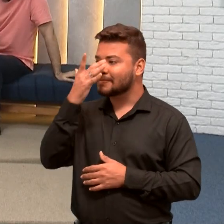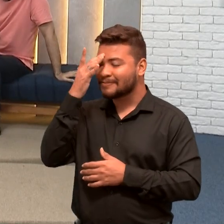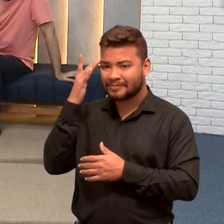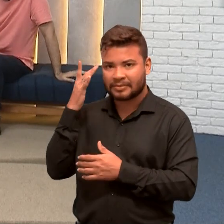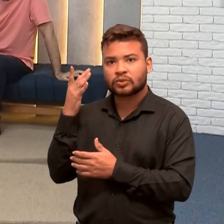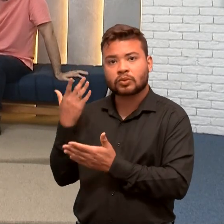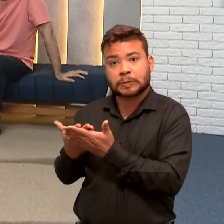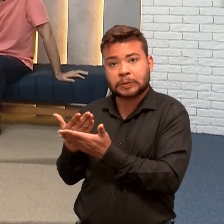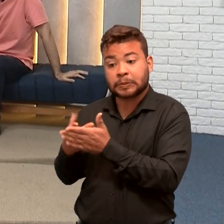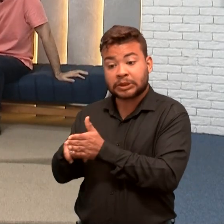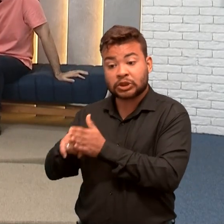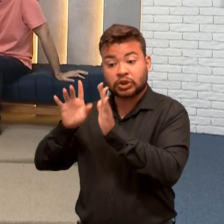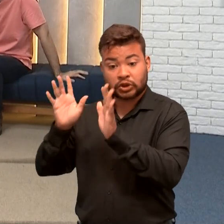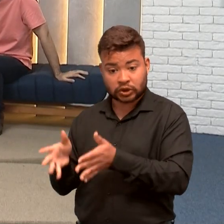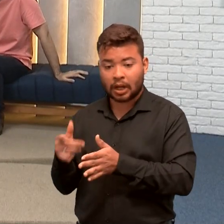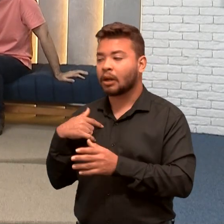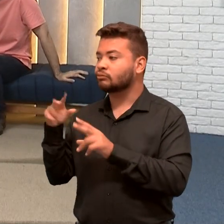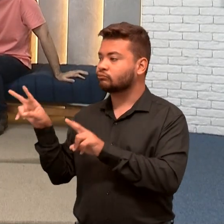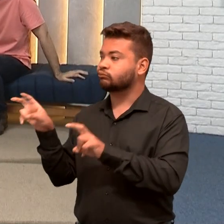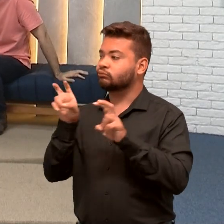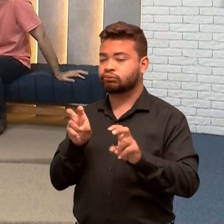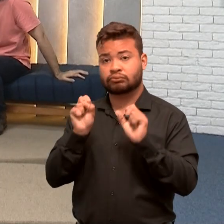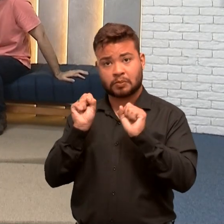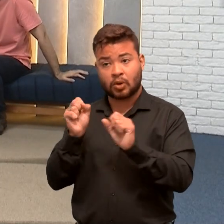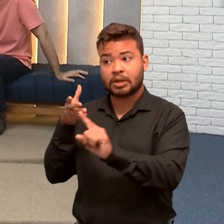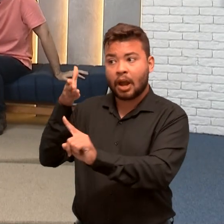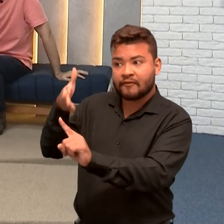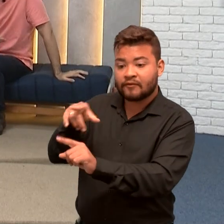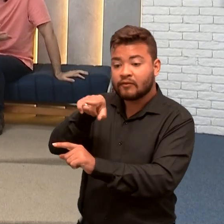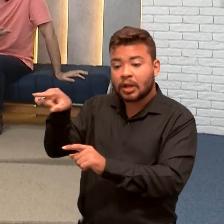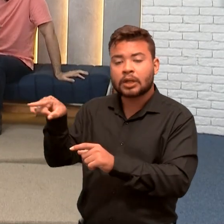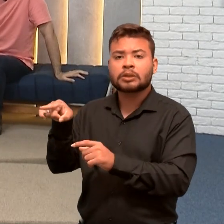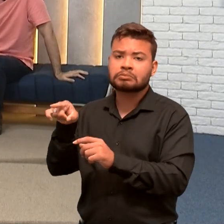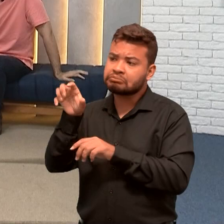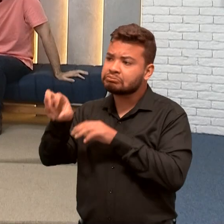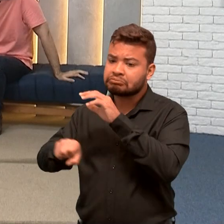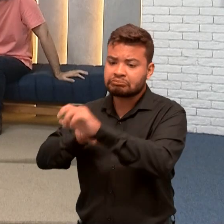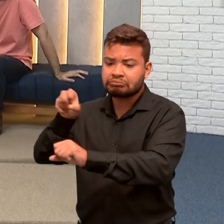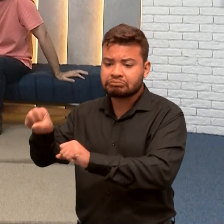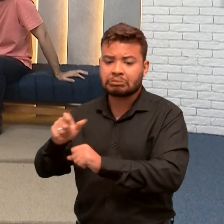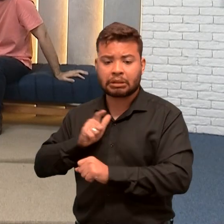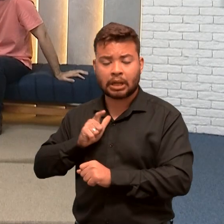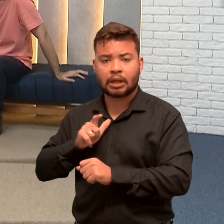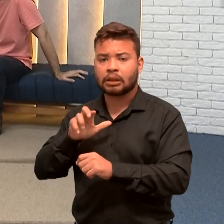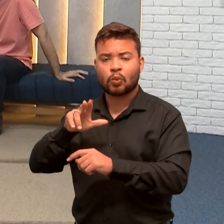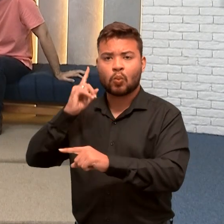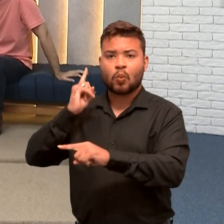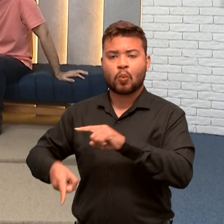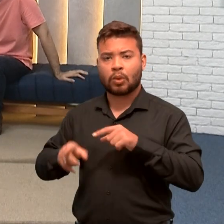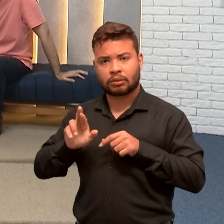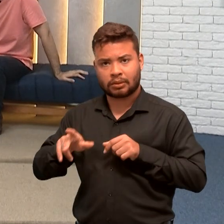própria pesquisa, não é que é proibido você buscar referências, não é que seja proibido você ter